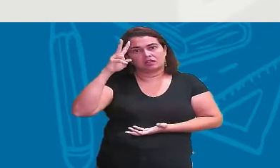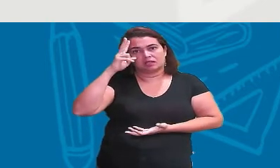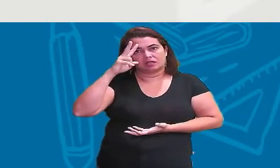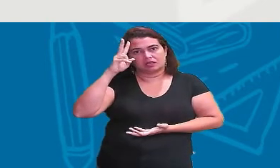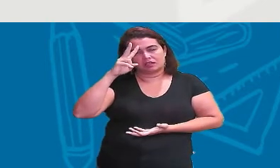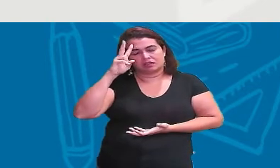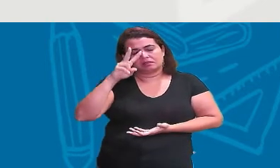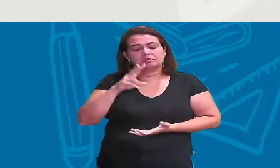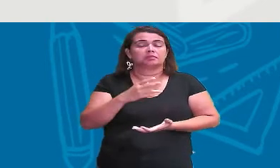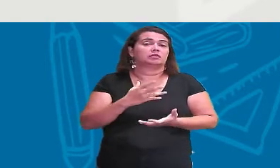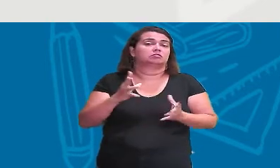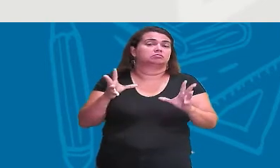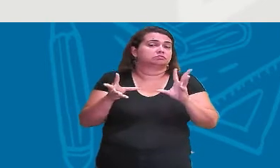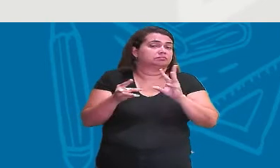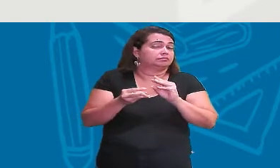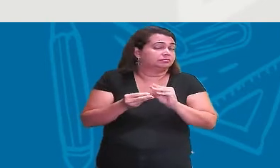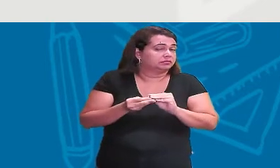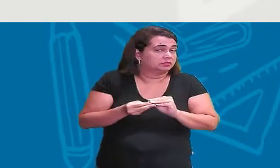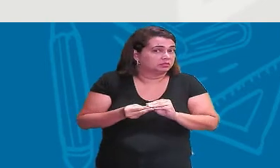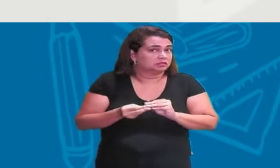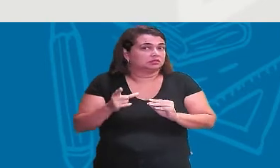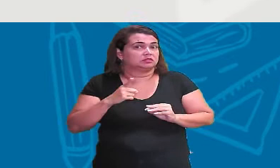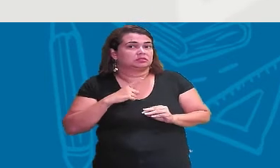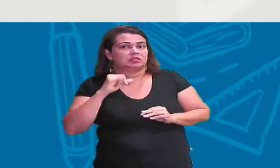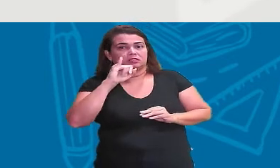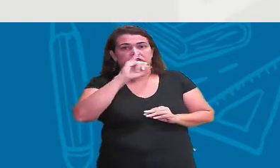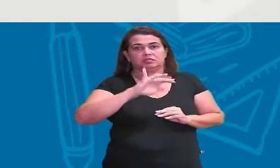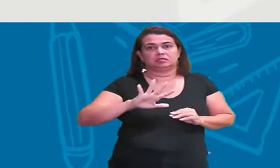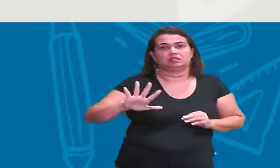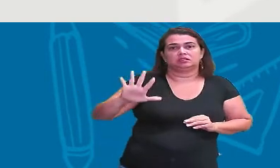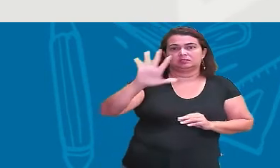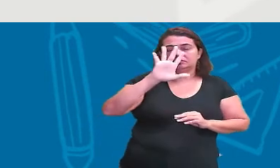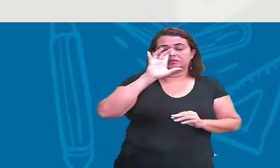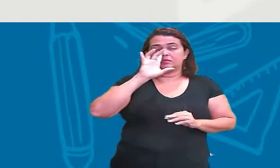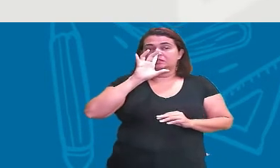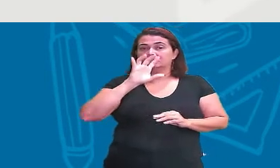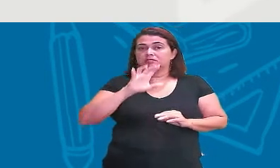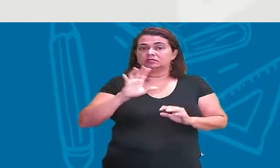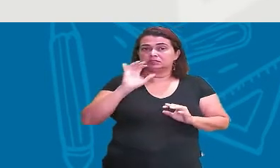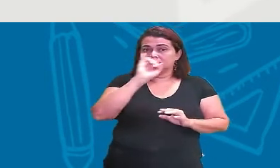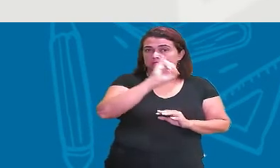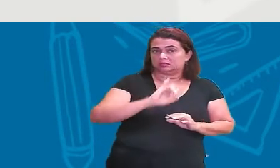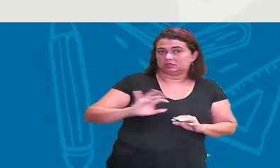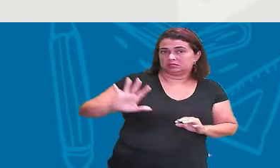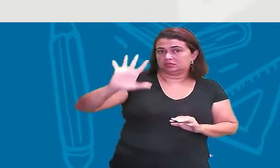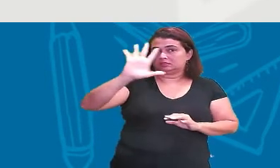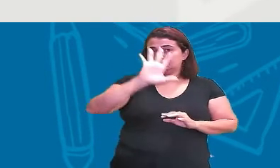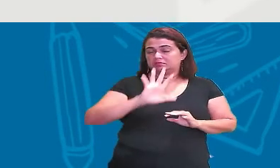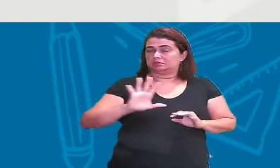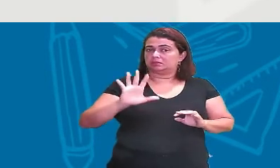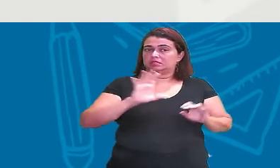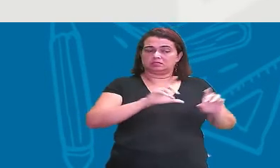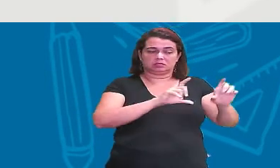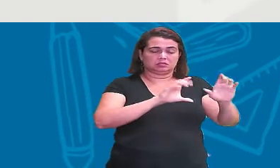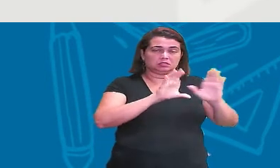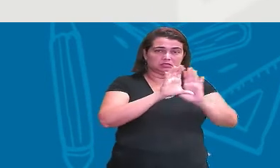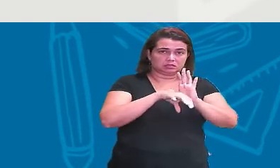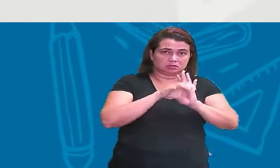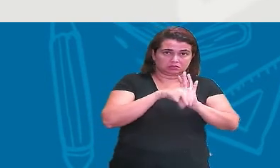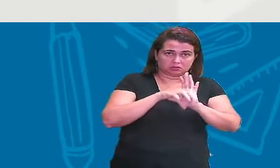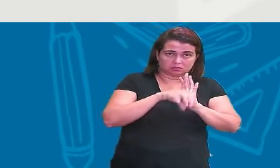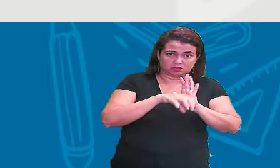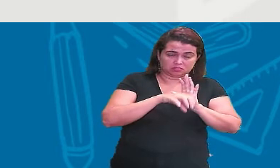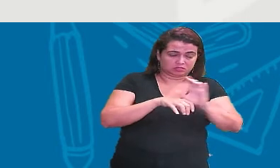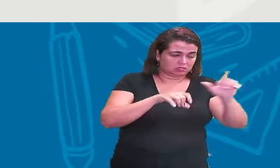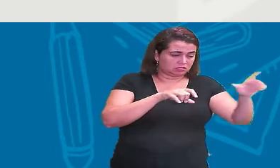eu trouxe para vocês algumas paisagens e conceitos sobre um espaço rural em específico. Até porque, como